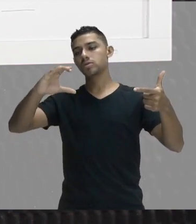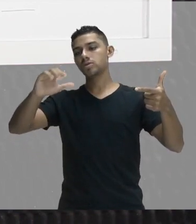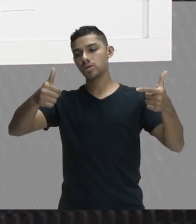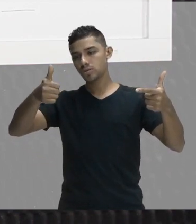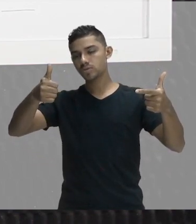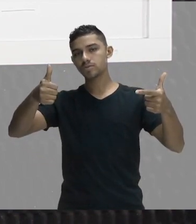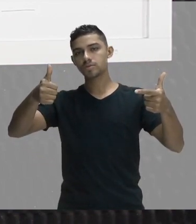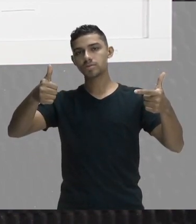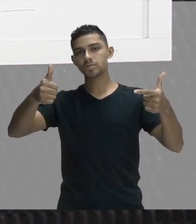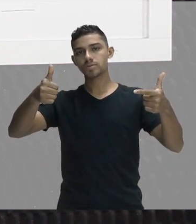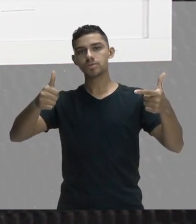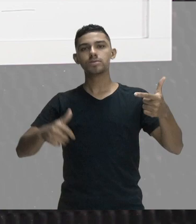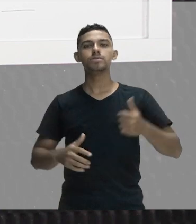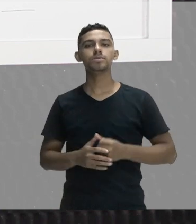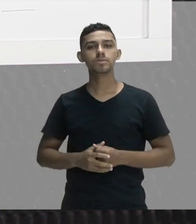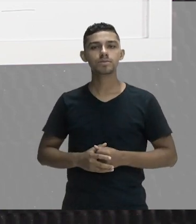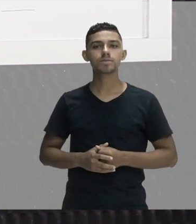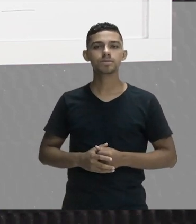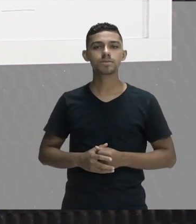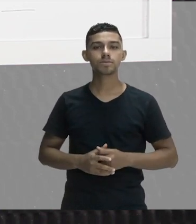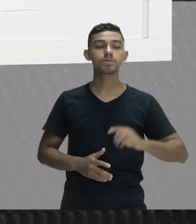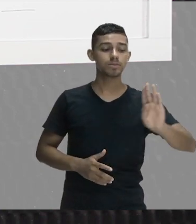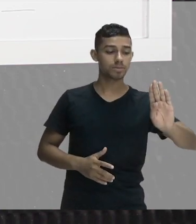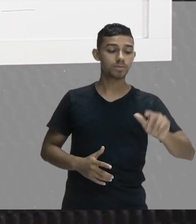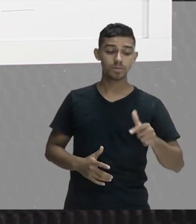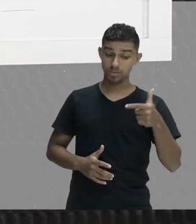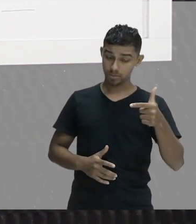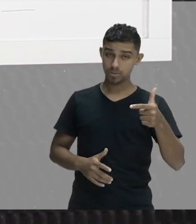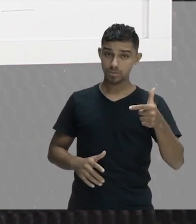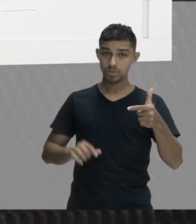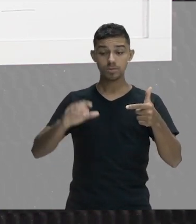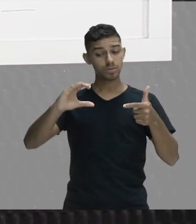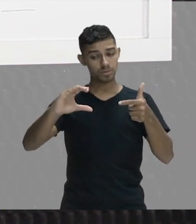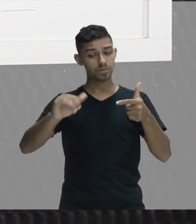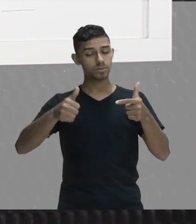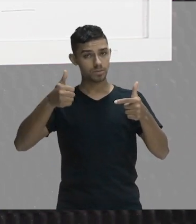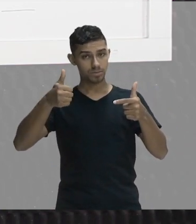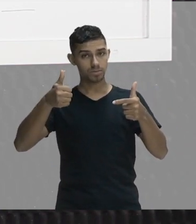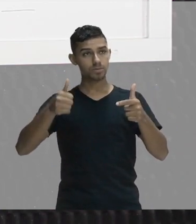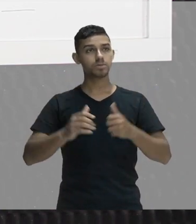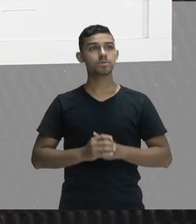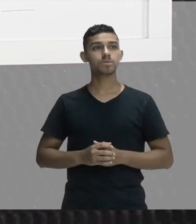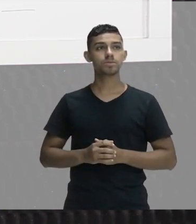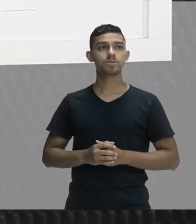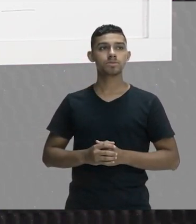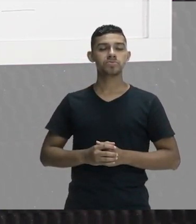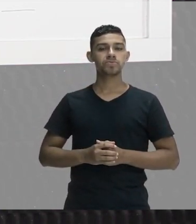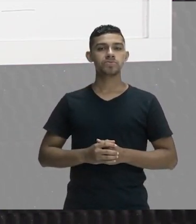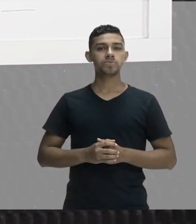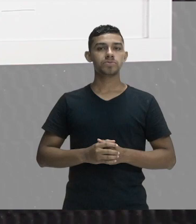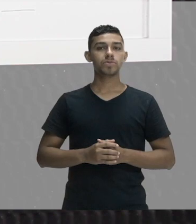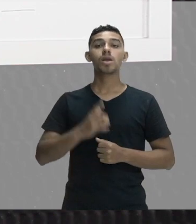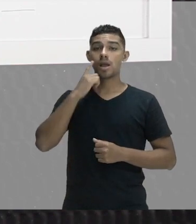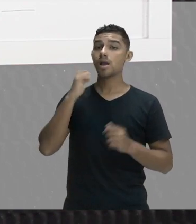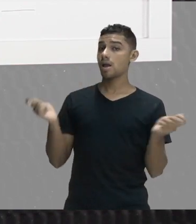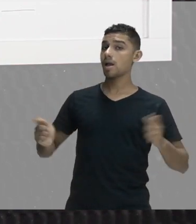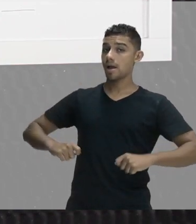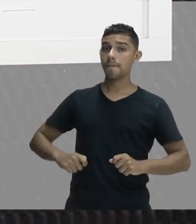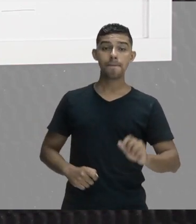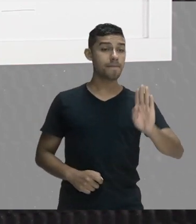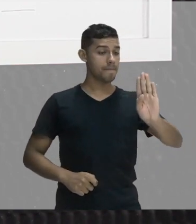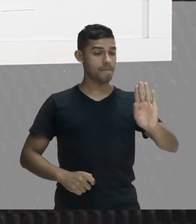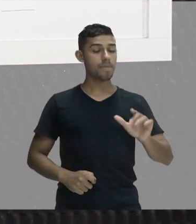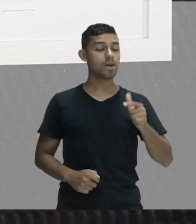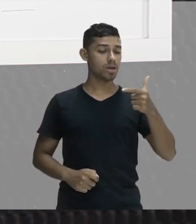1. Né? Bermuda 2 e camisa 1. Tá? João pode ir com a